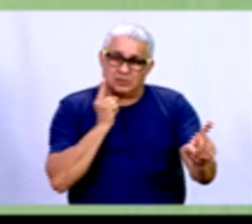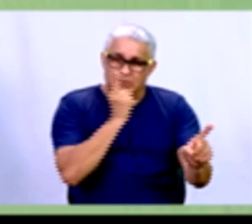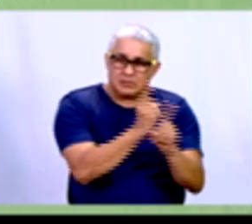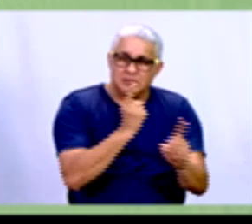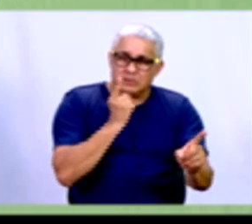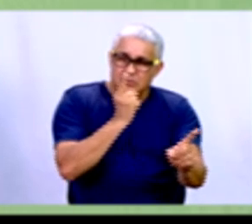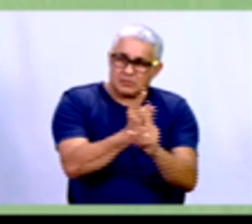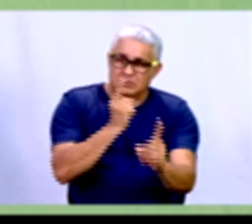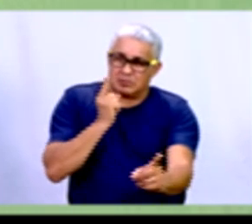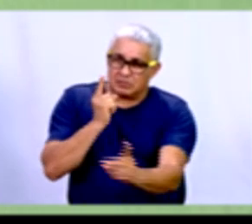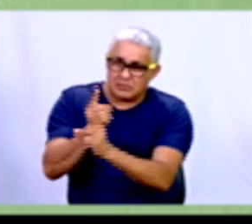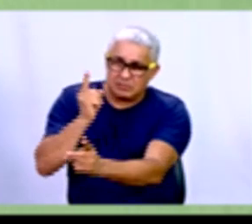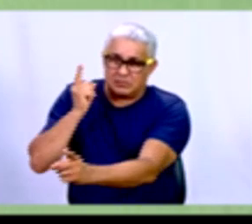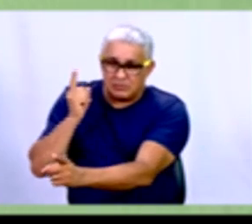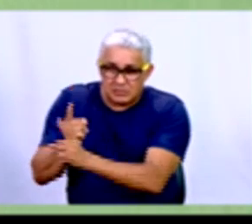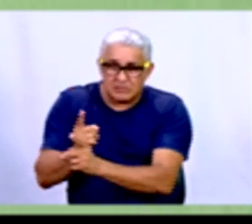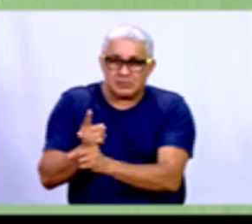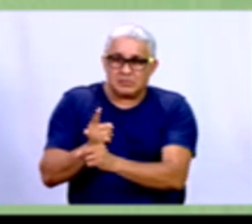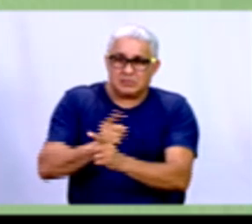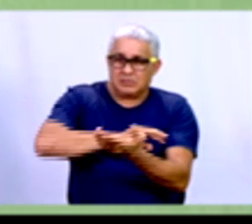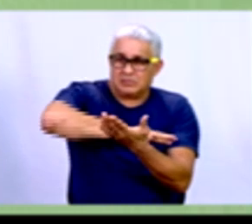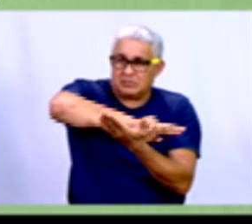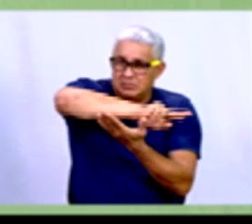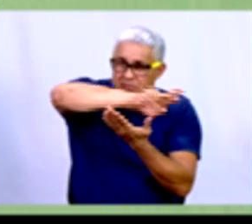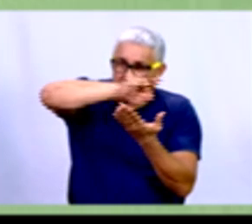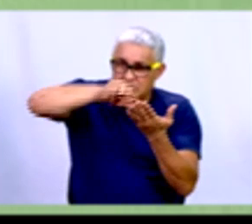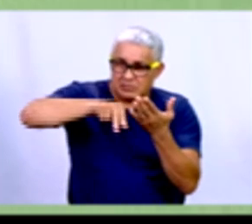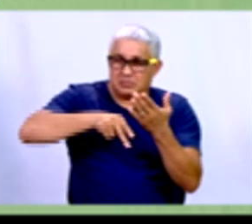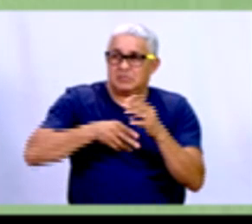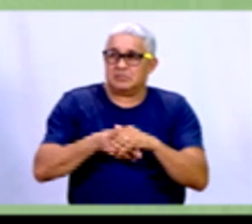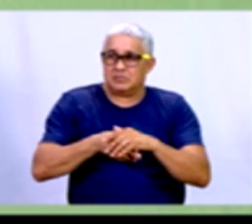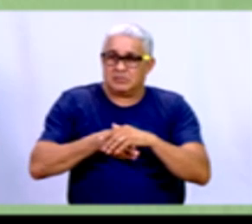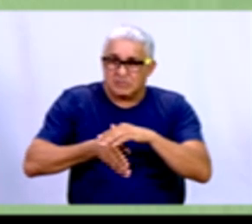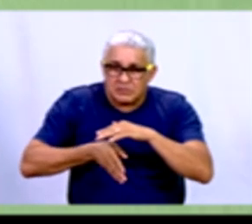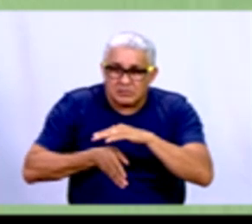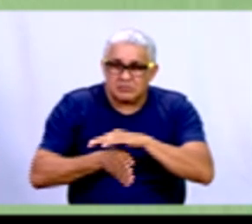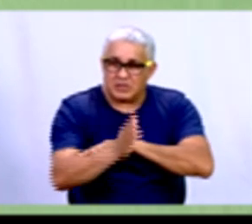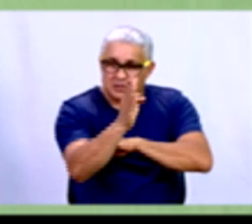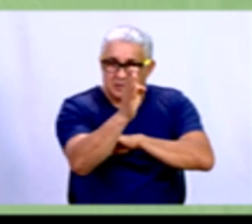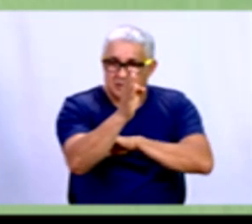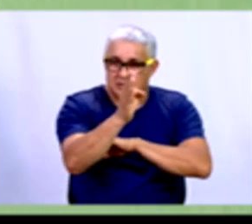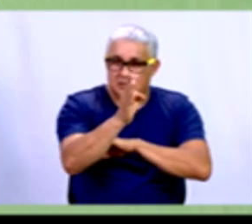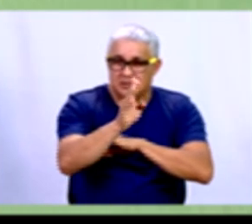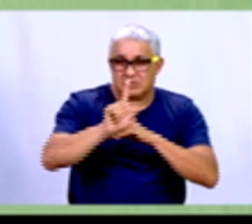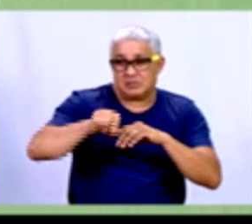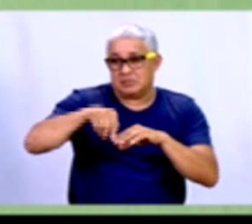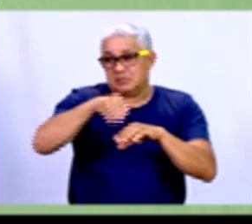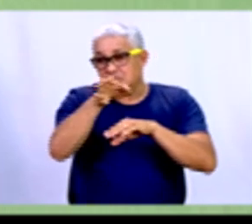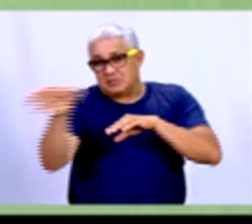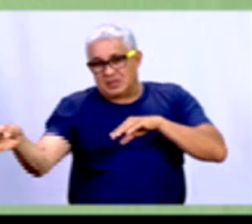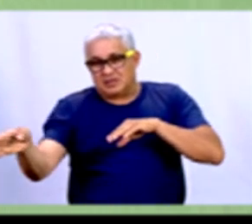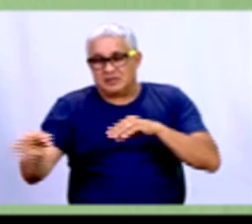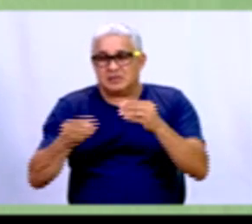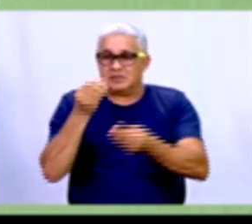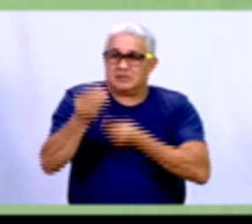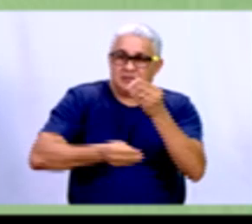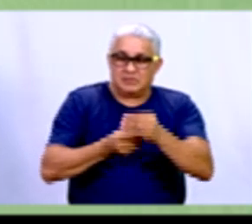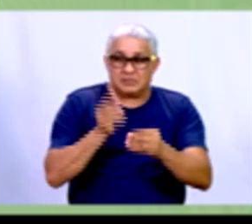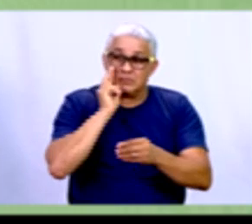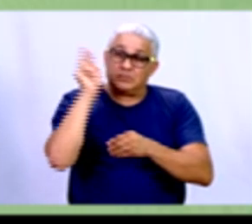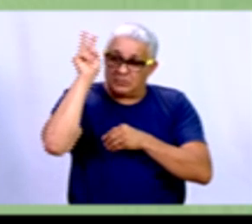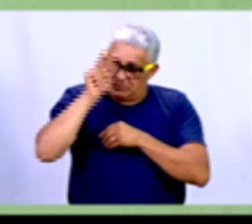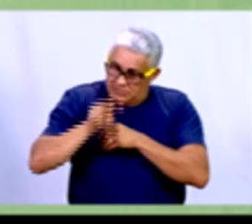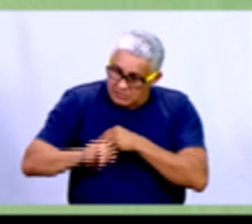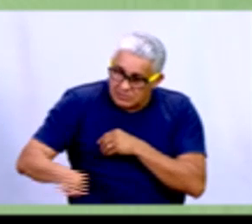e elementos. Nas saídas, eu tenho as formas de